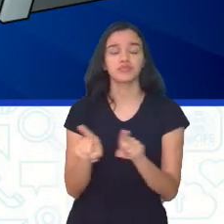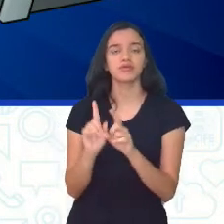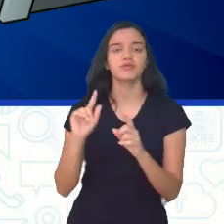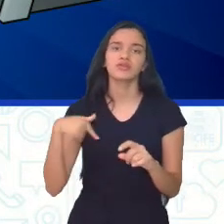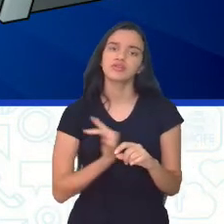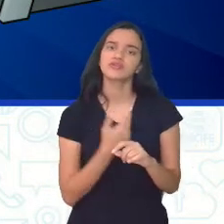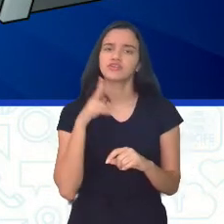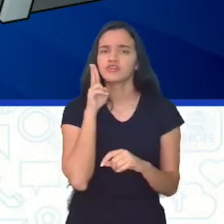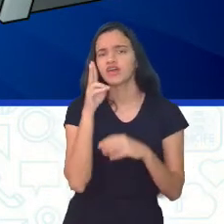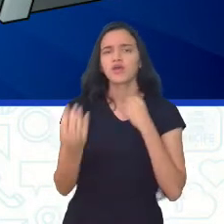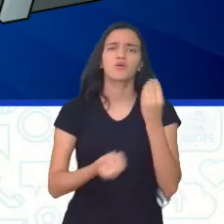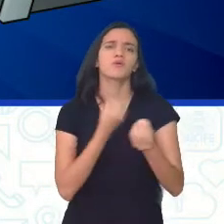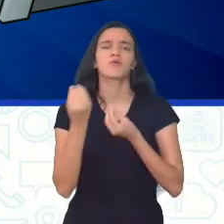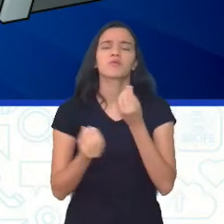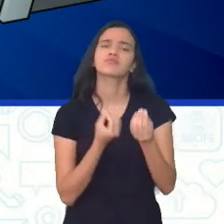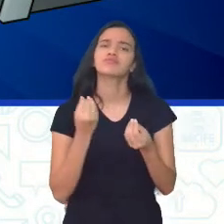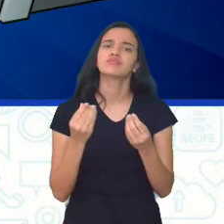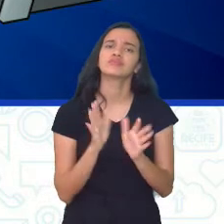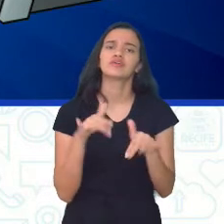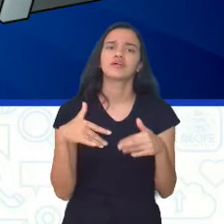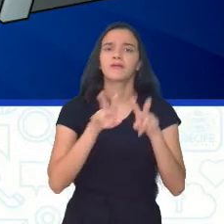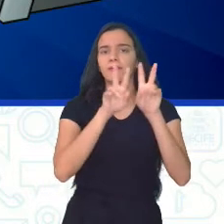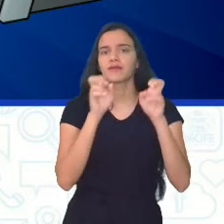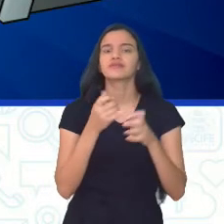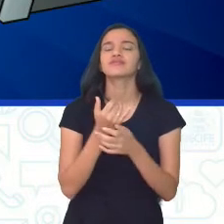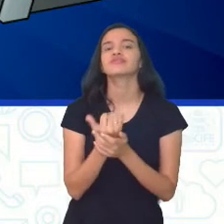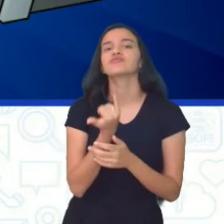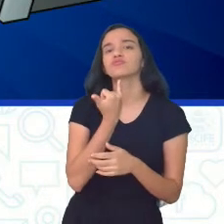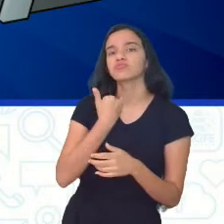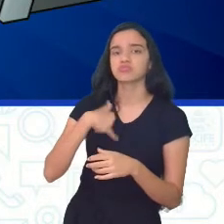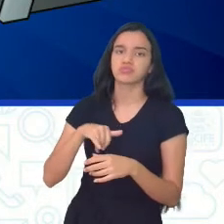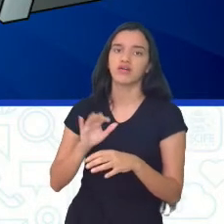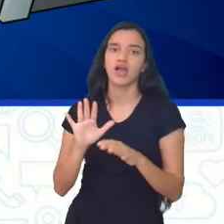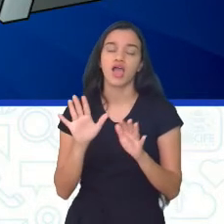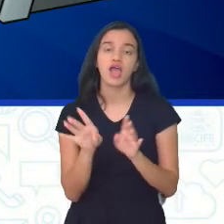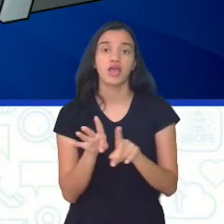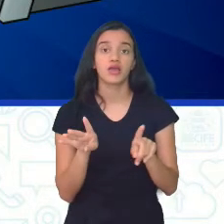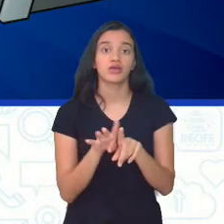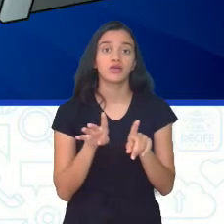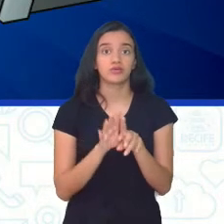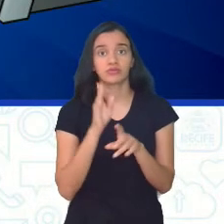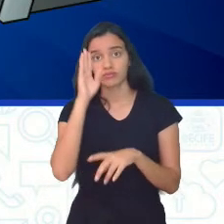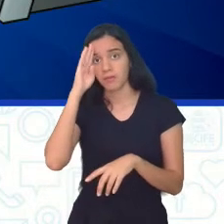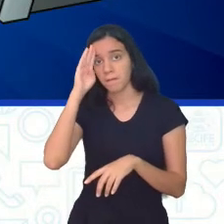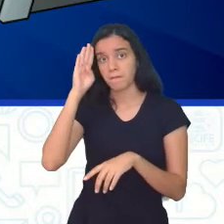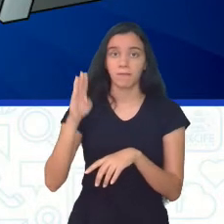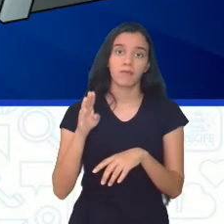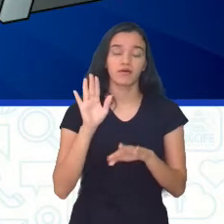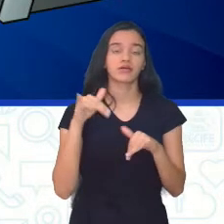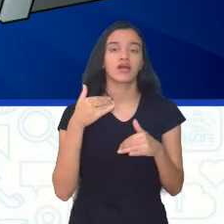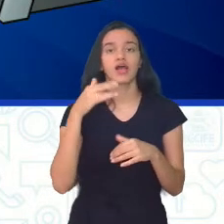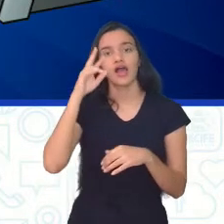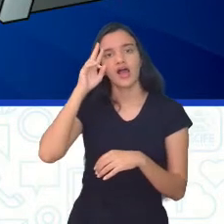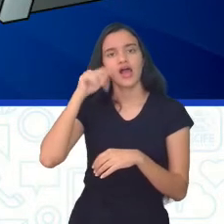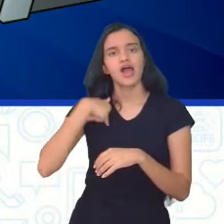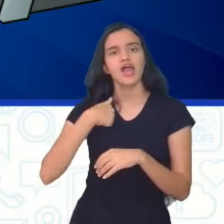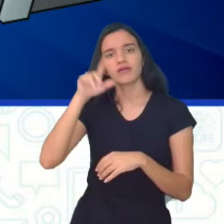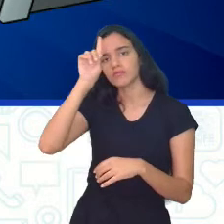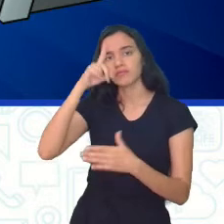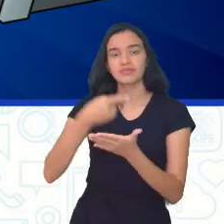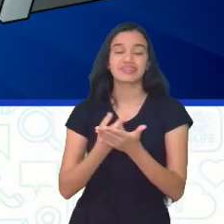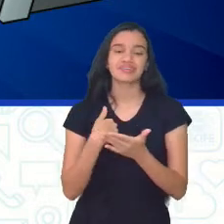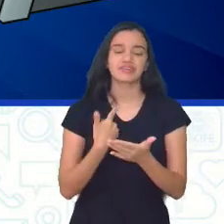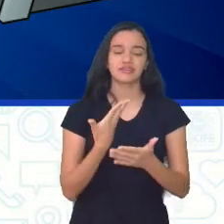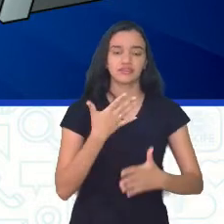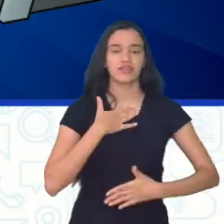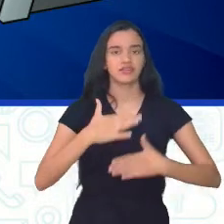ver como é que o nosso sistema nervoso central manda comandos para que a gente possa exercitar os grandes